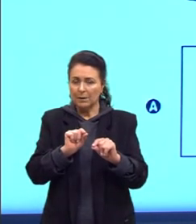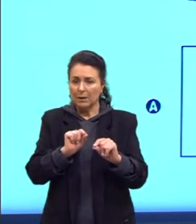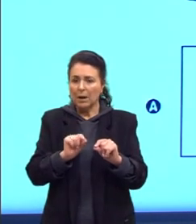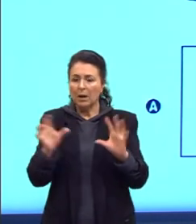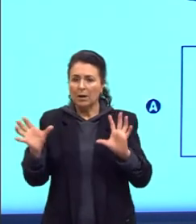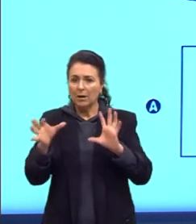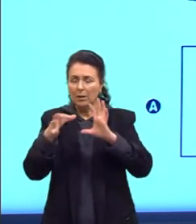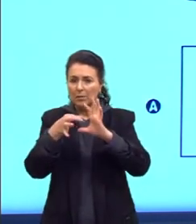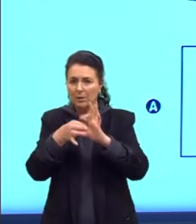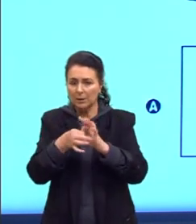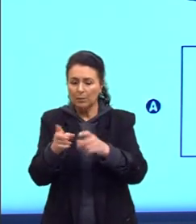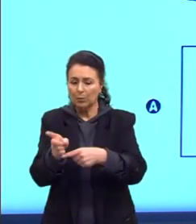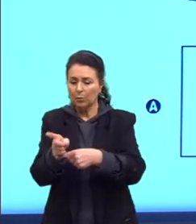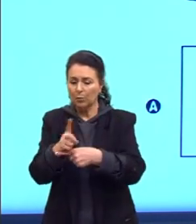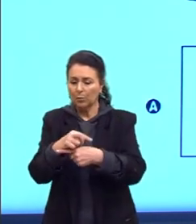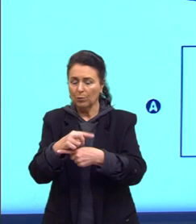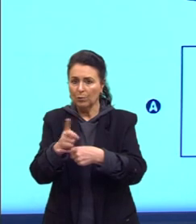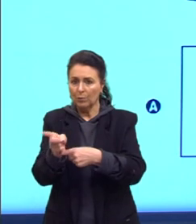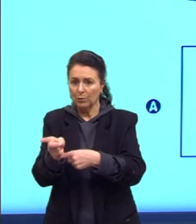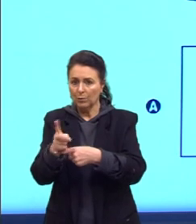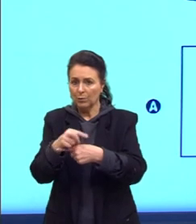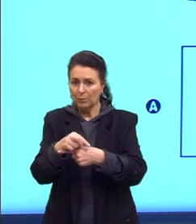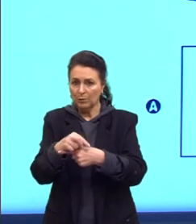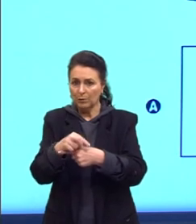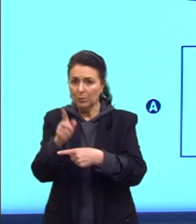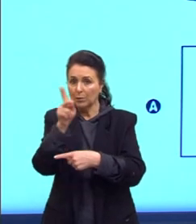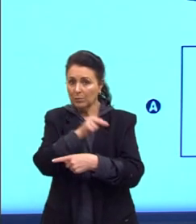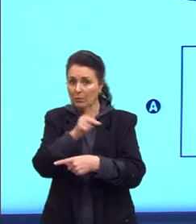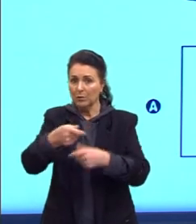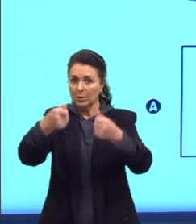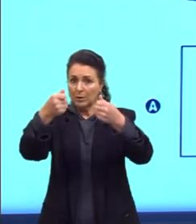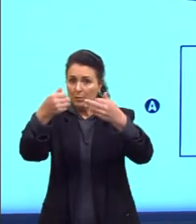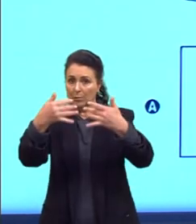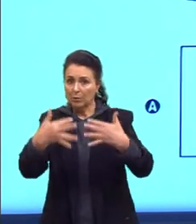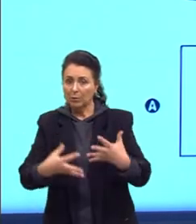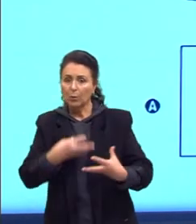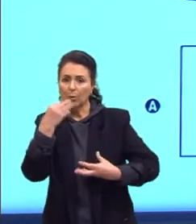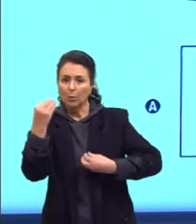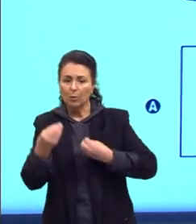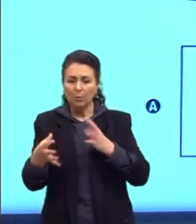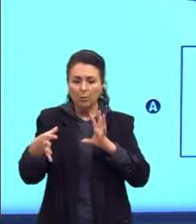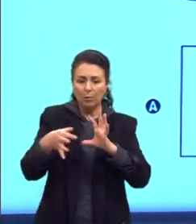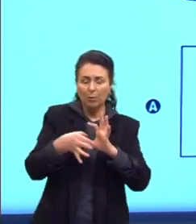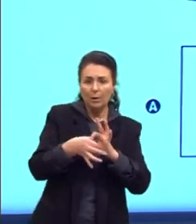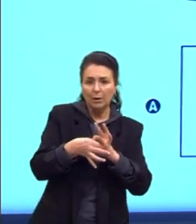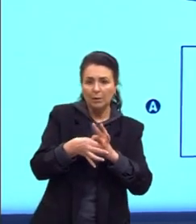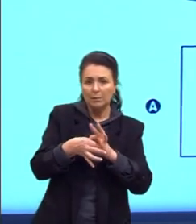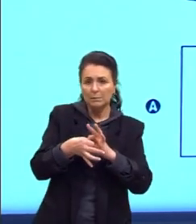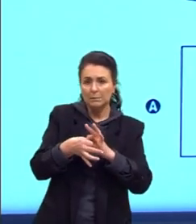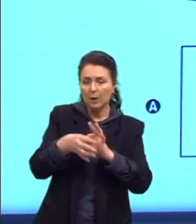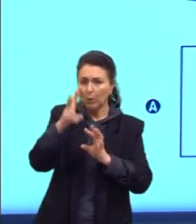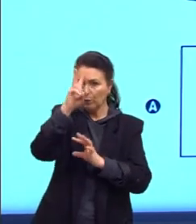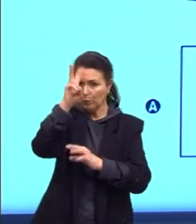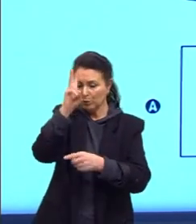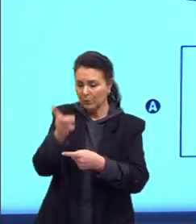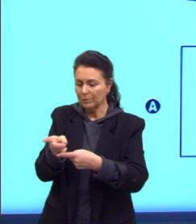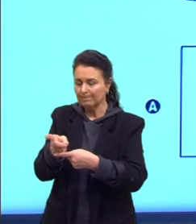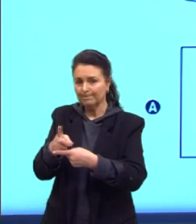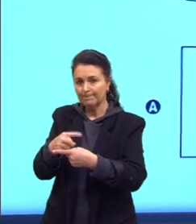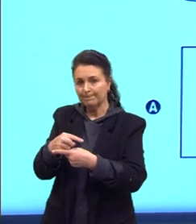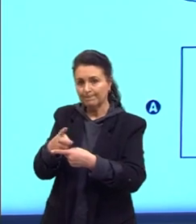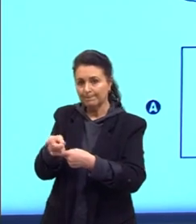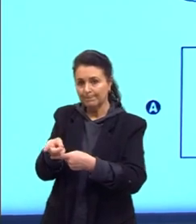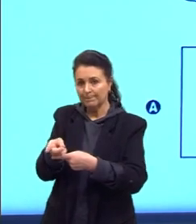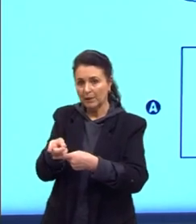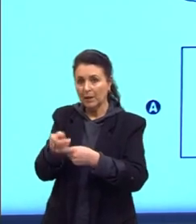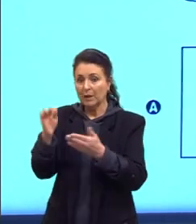questão da conexão do voltímetro que foi o que a gente viu a recém né como que a gente conecta o voltímetro pessoal ele tem que ser em